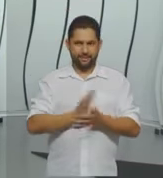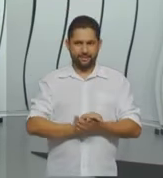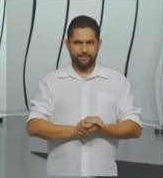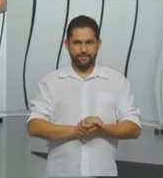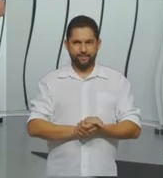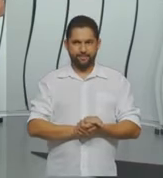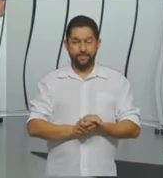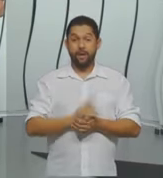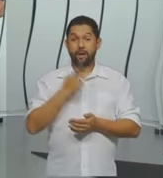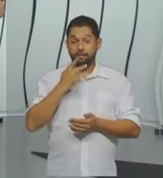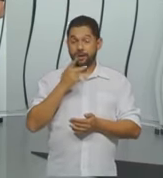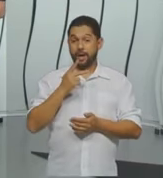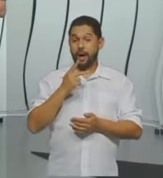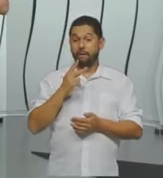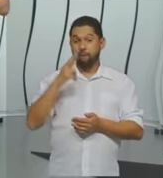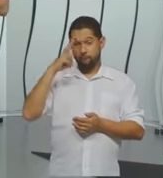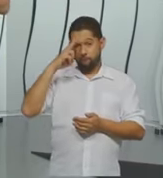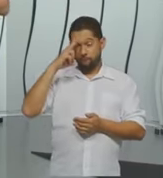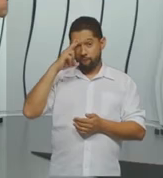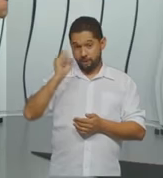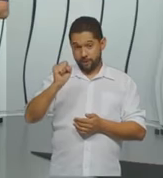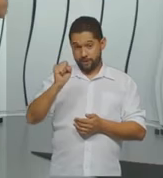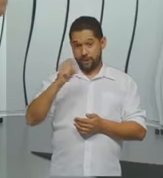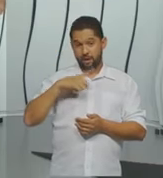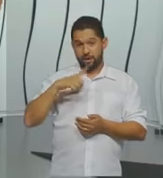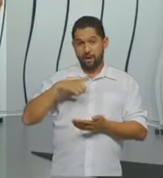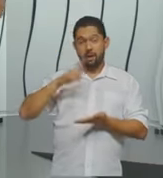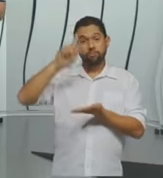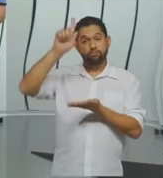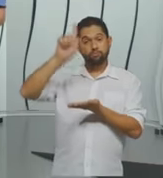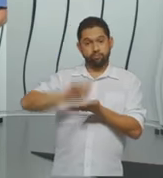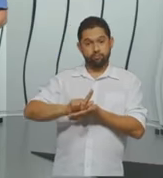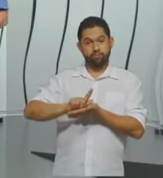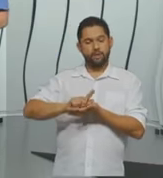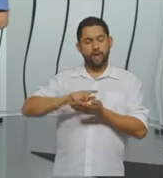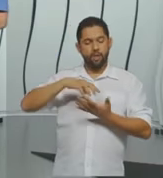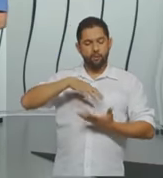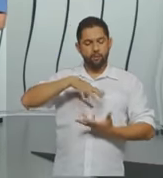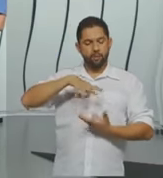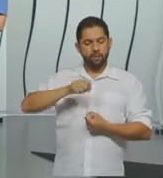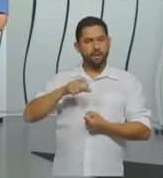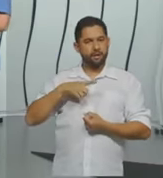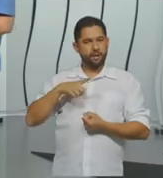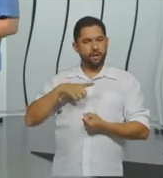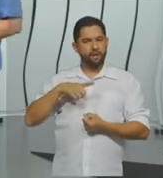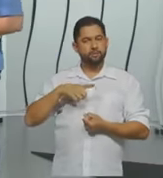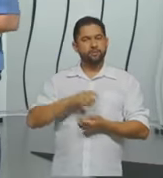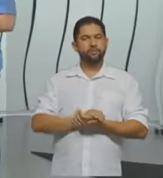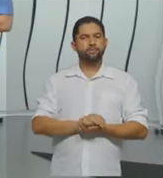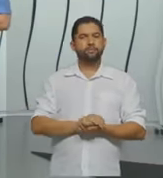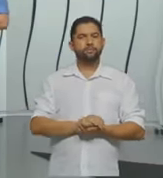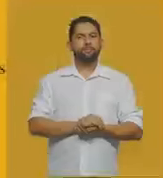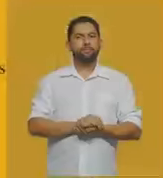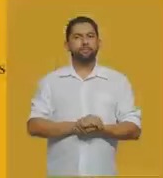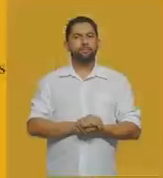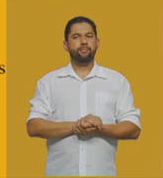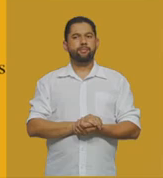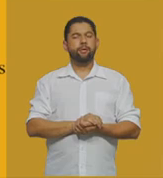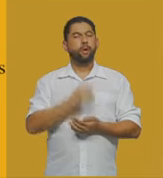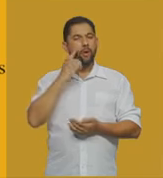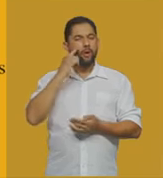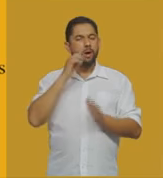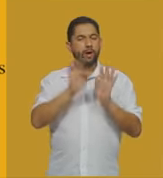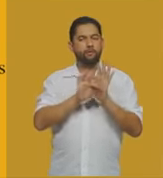entre a força que puxa os objetos para baixo e essa força de atração entre planetas. E essa força é o resultado dessa expressão